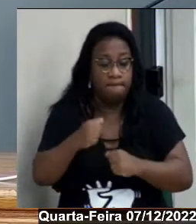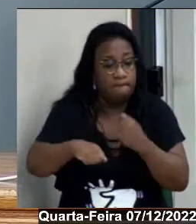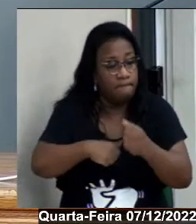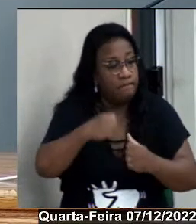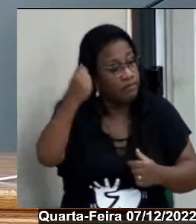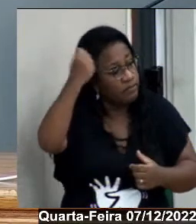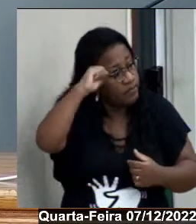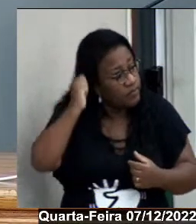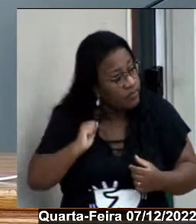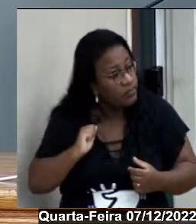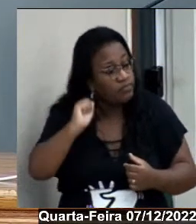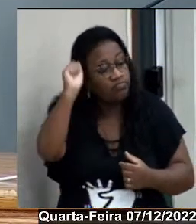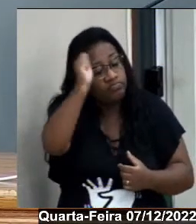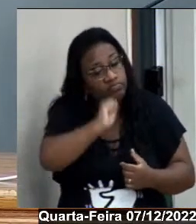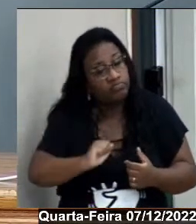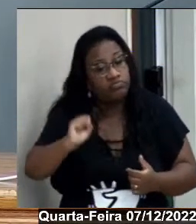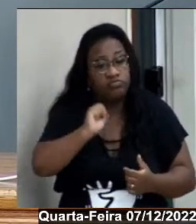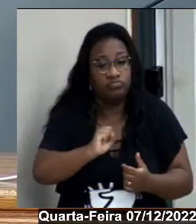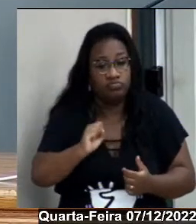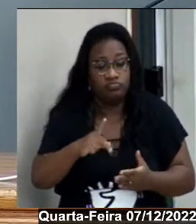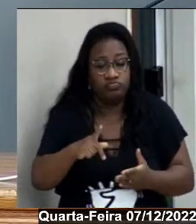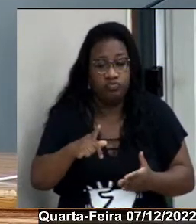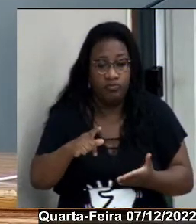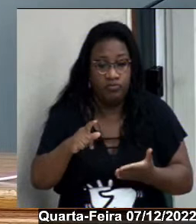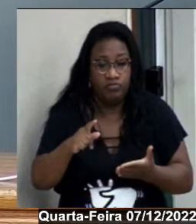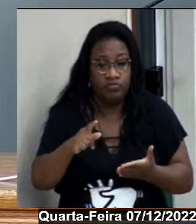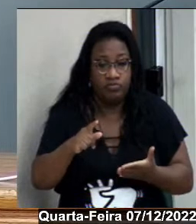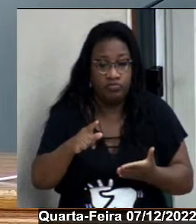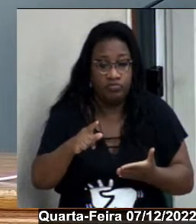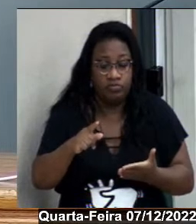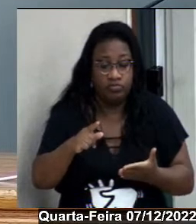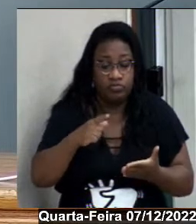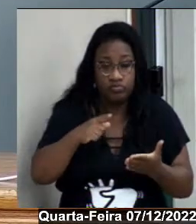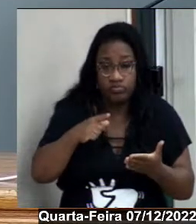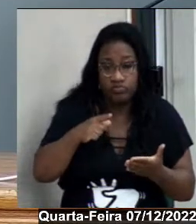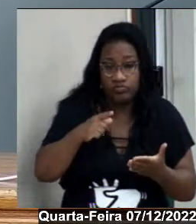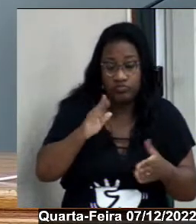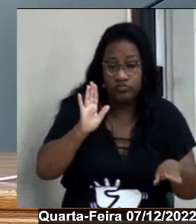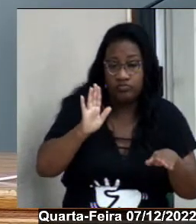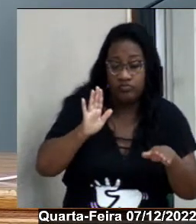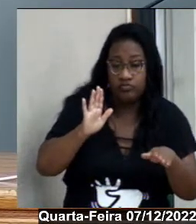Abel Rodrigues Arantes, Aline Lima Santos, Sander Casa da Conceição. Indicação de autoria do vereador